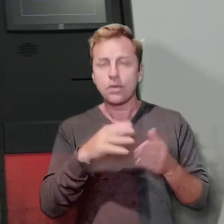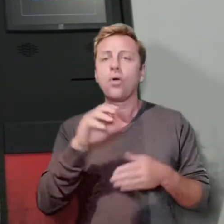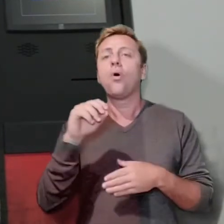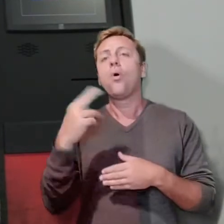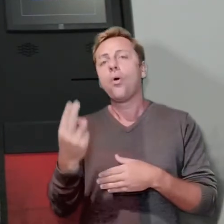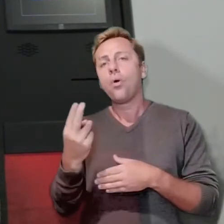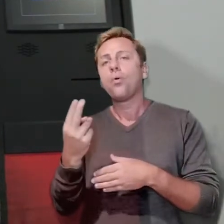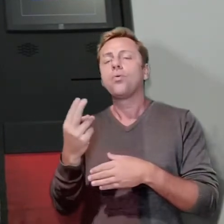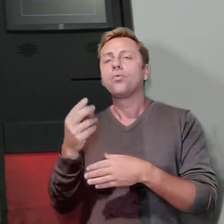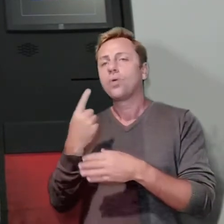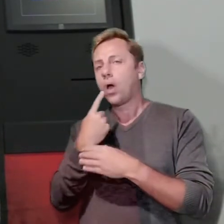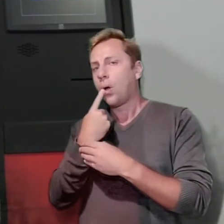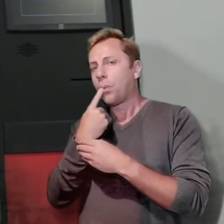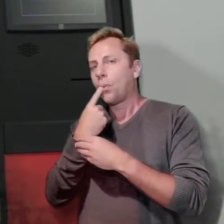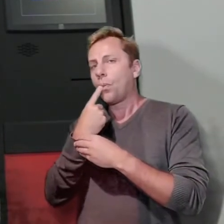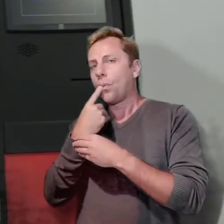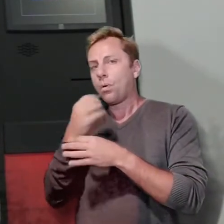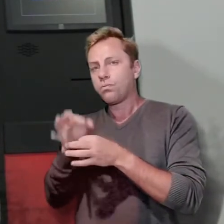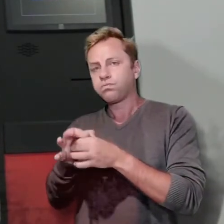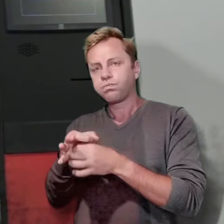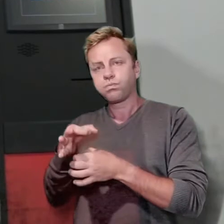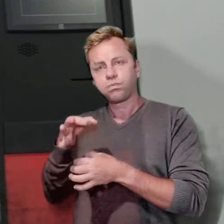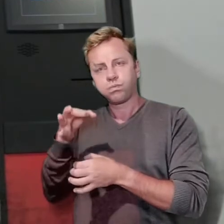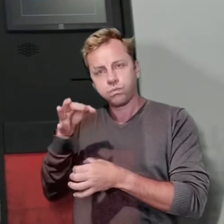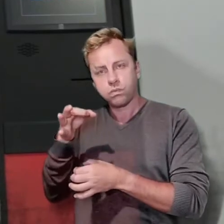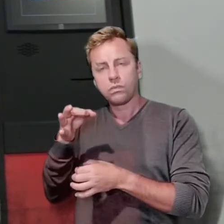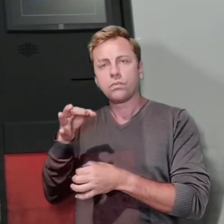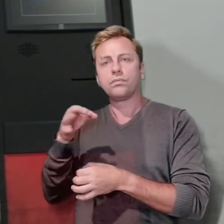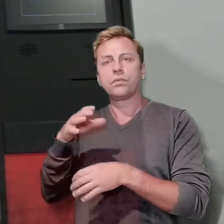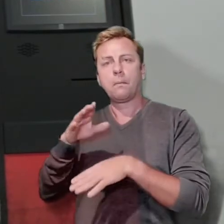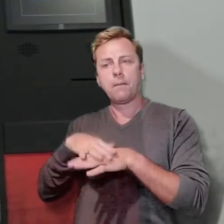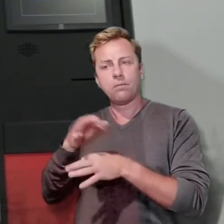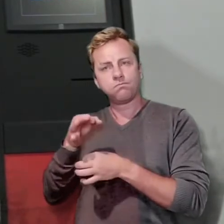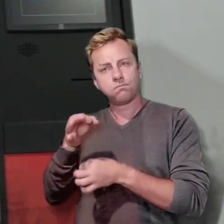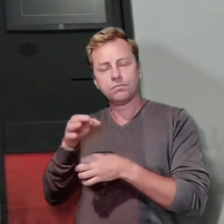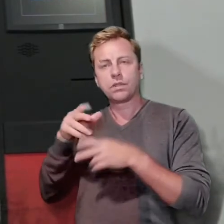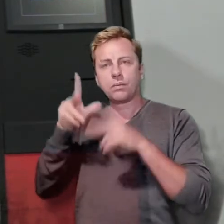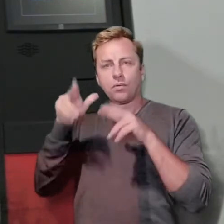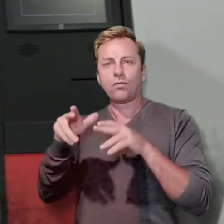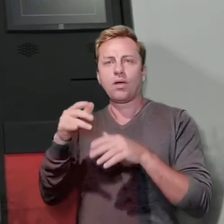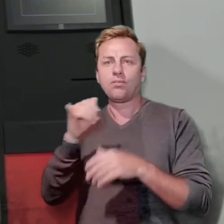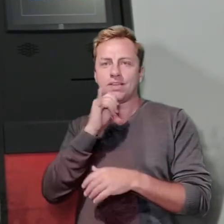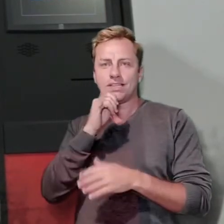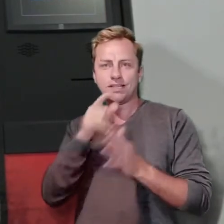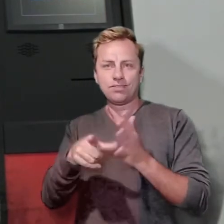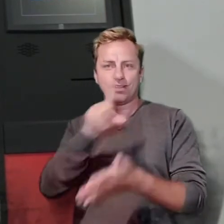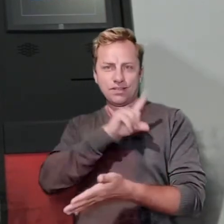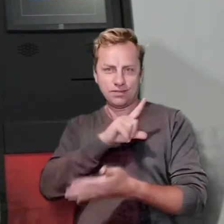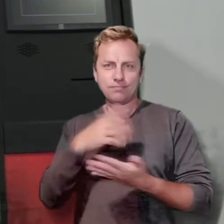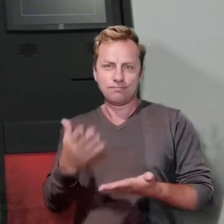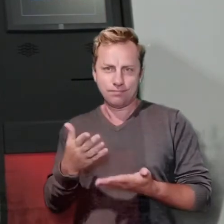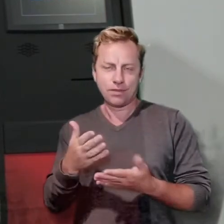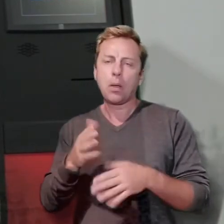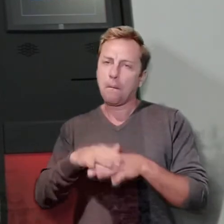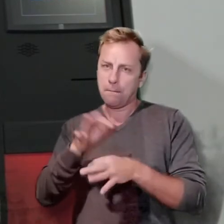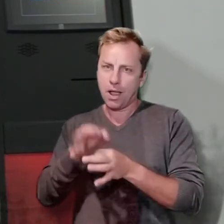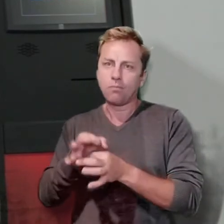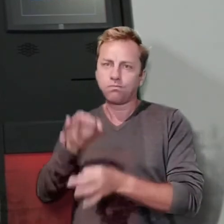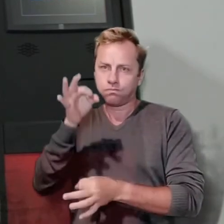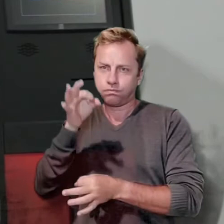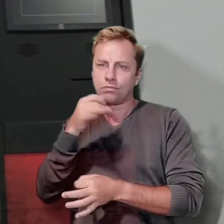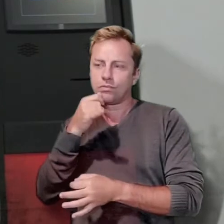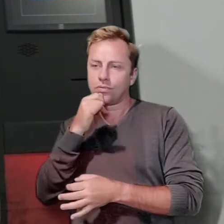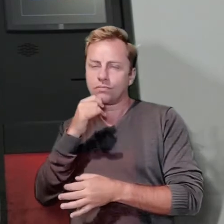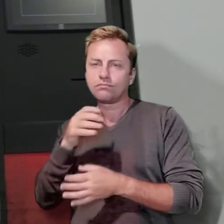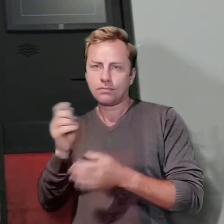esse, ou você sugar um líquido num canudo mais grosso, mais calibroso, como o exemplo anterior? O mais